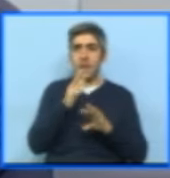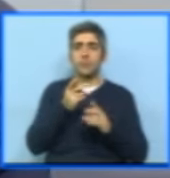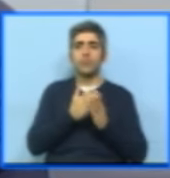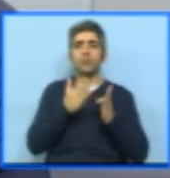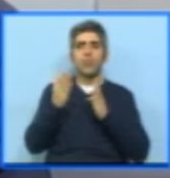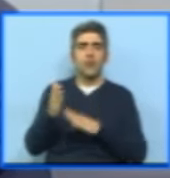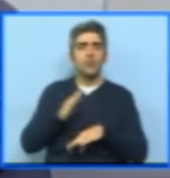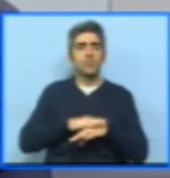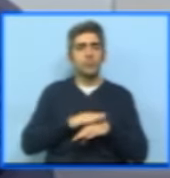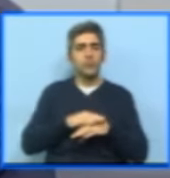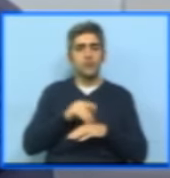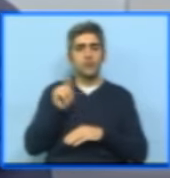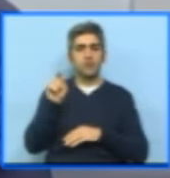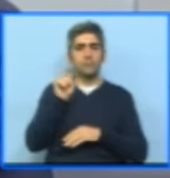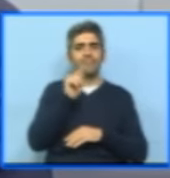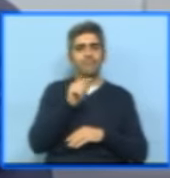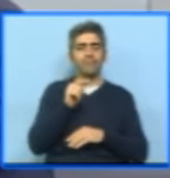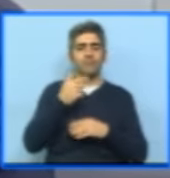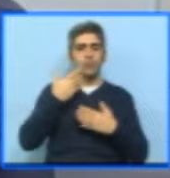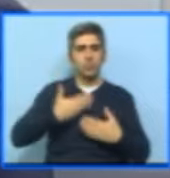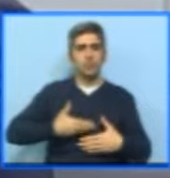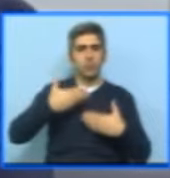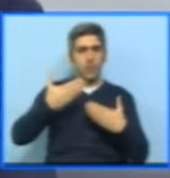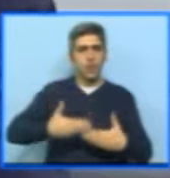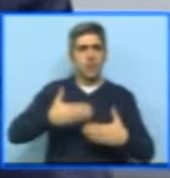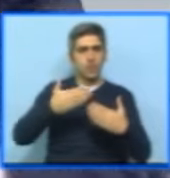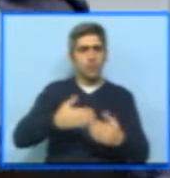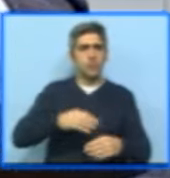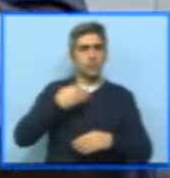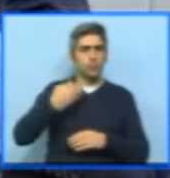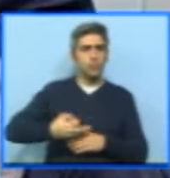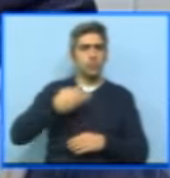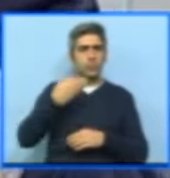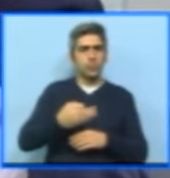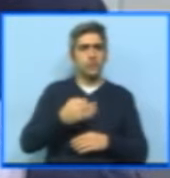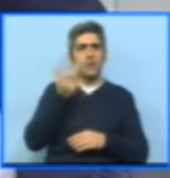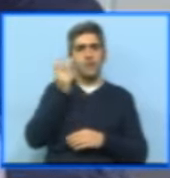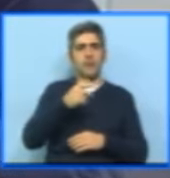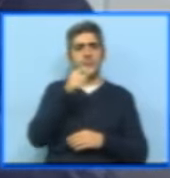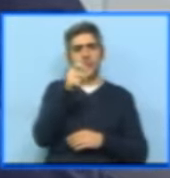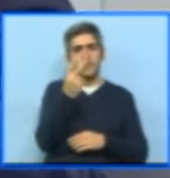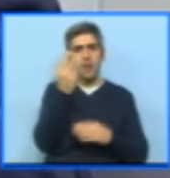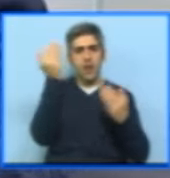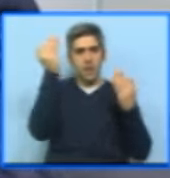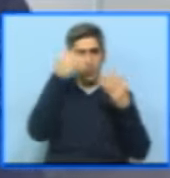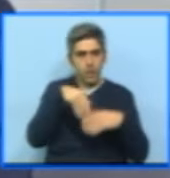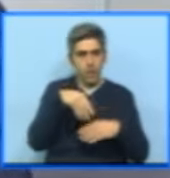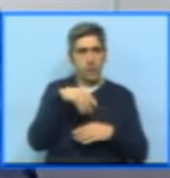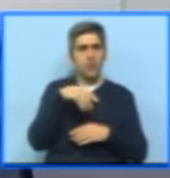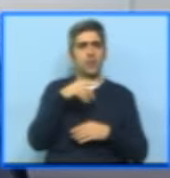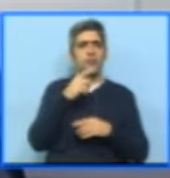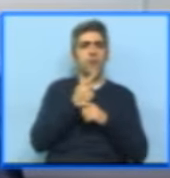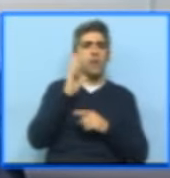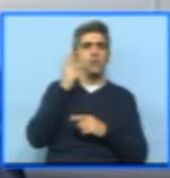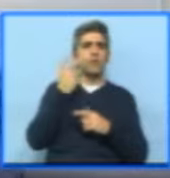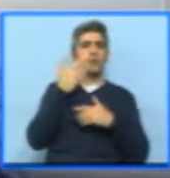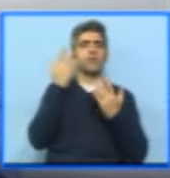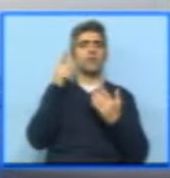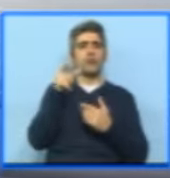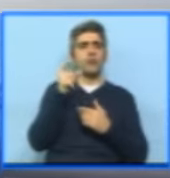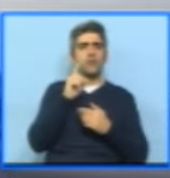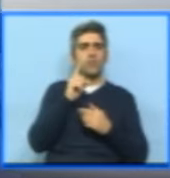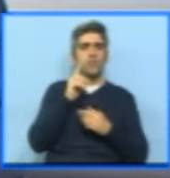testemunha atos desses dia a dia, hora a hora. E se aparece na televisão à noite, isso é porque aconteceu de dia,